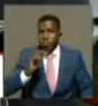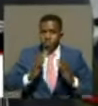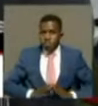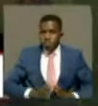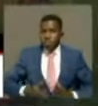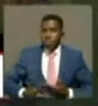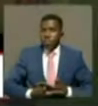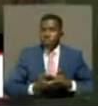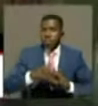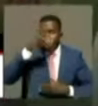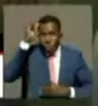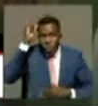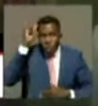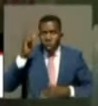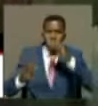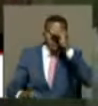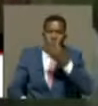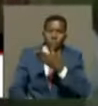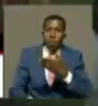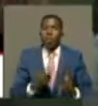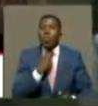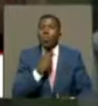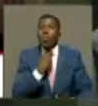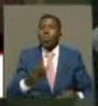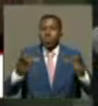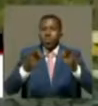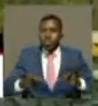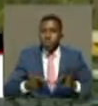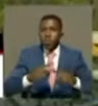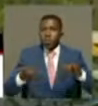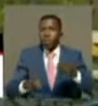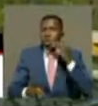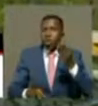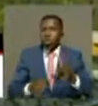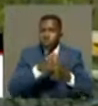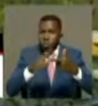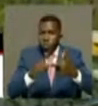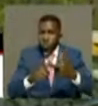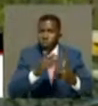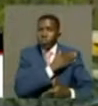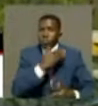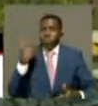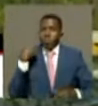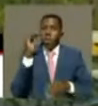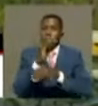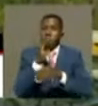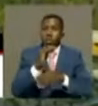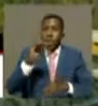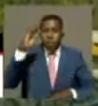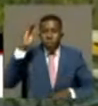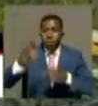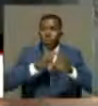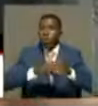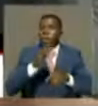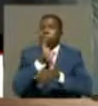o comissário ocupou, entre várias funções, a de segundo comandante provincial da Polícia Nacional na província